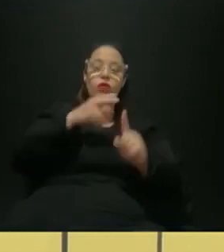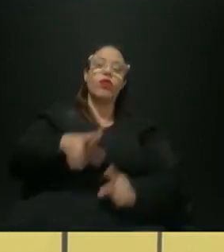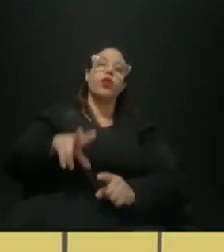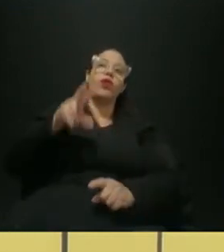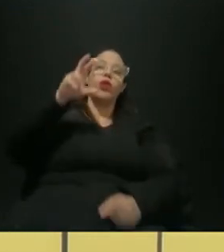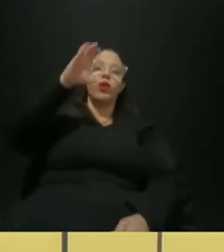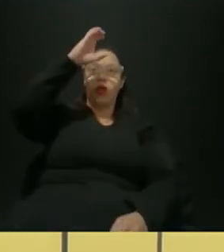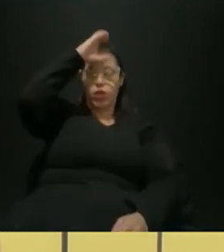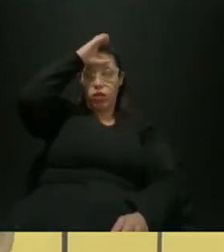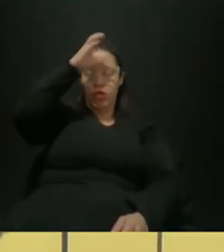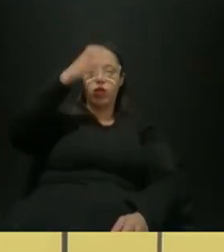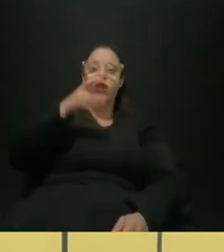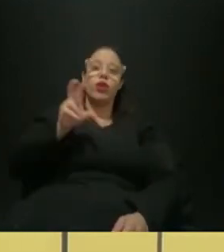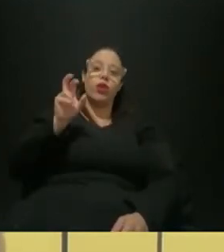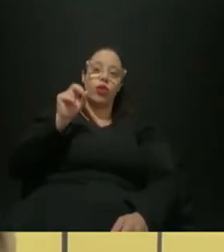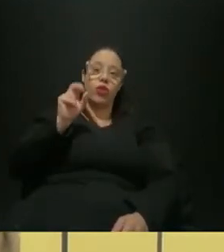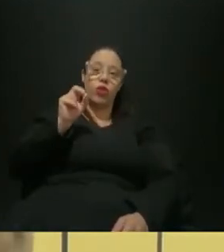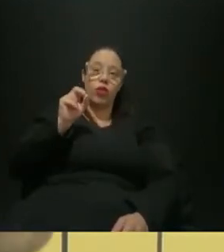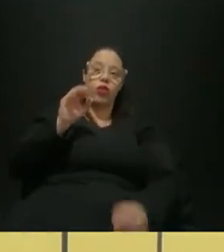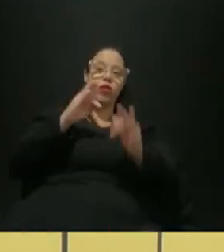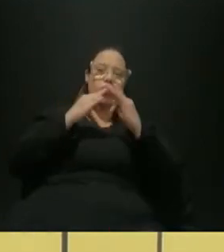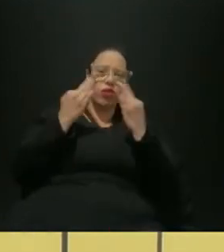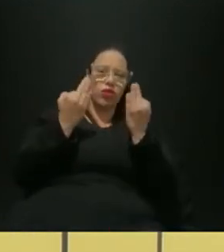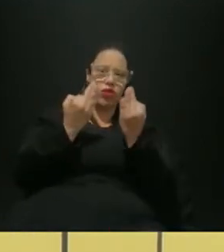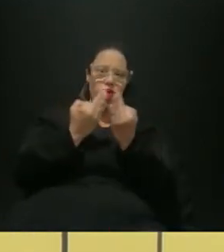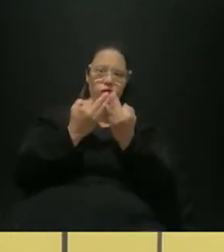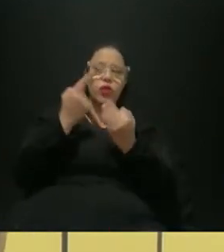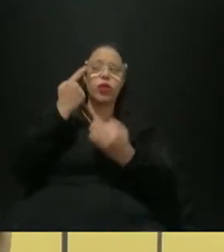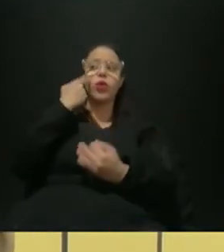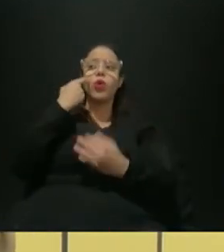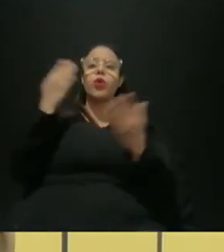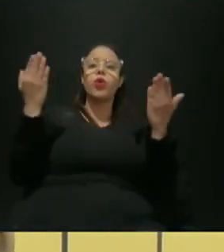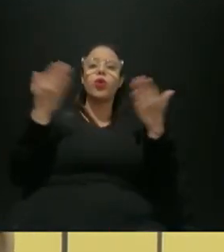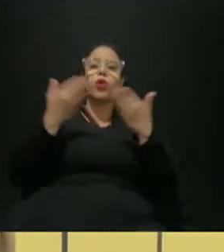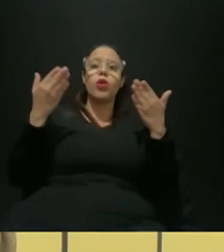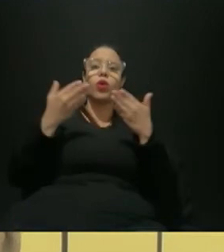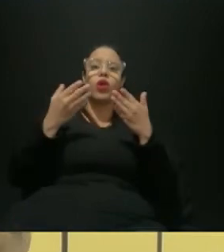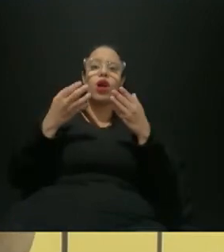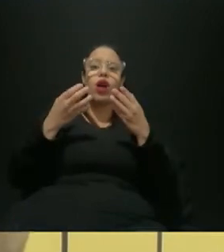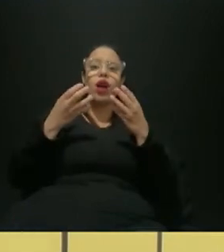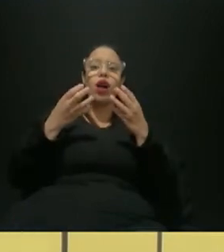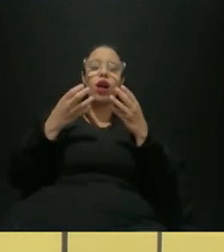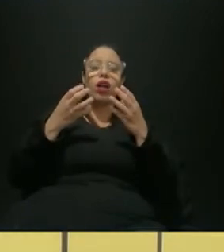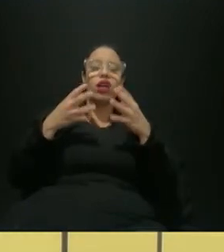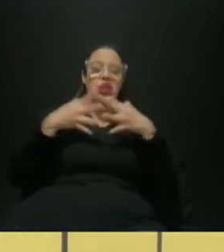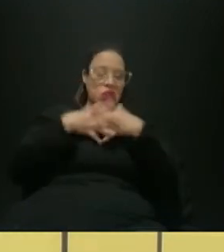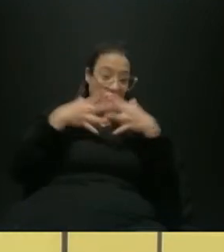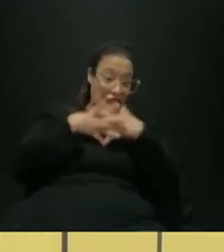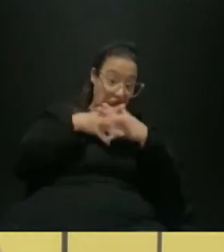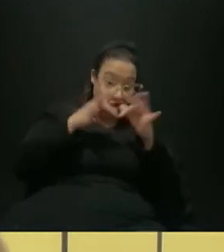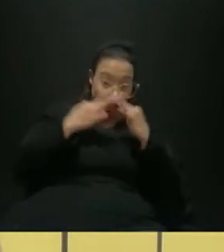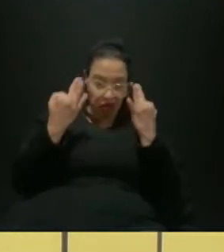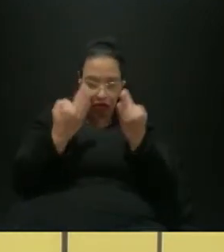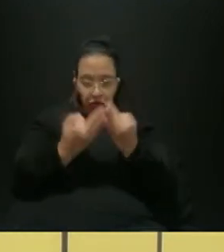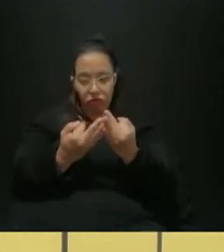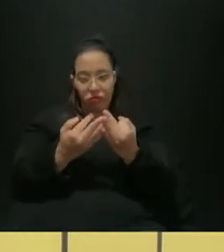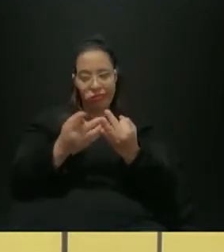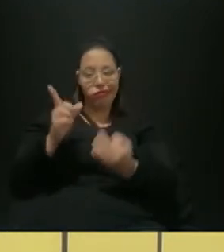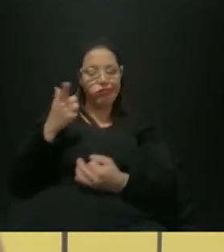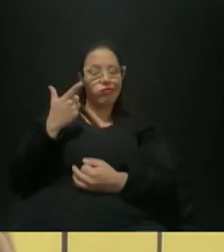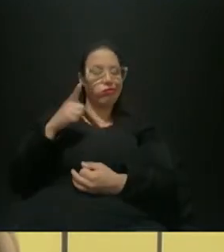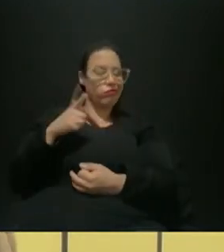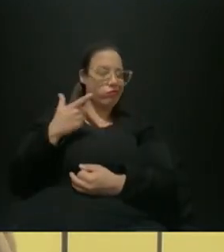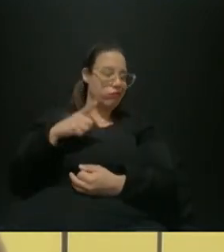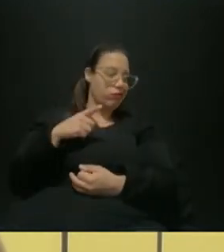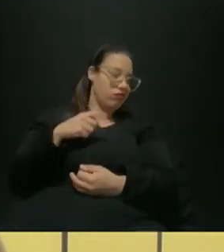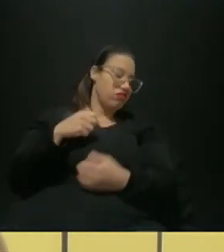familiar, que está difícil. O que nós estamos vendo hoje em dia é uma desestruturação familiar muito grande, às vezes, e nem sempre o afeto que a gente precisa colocar